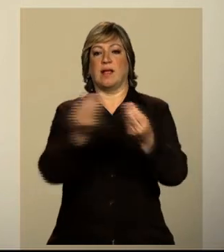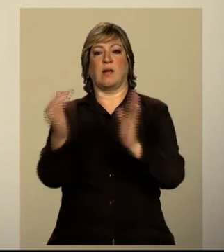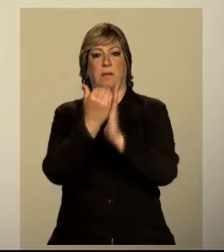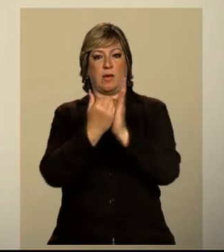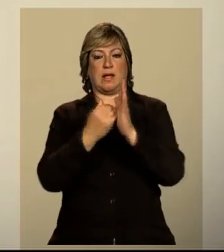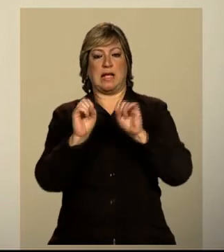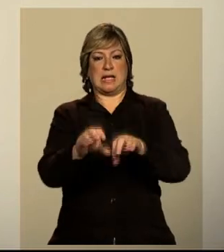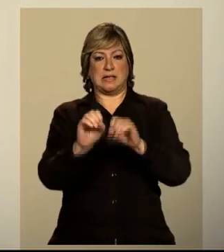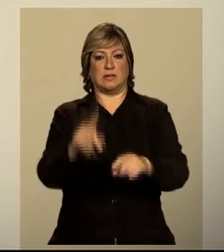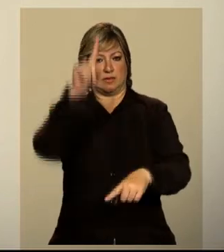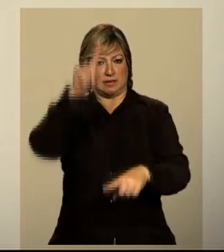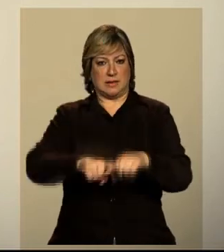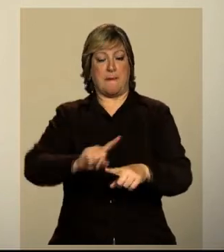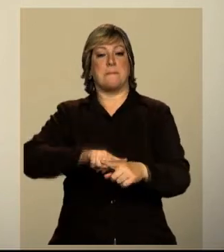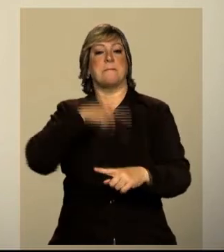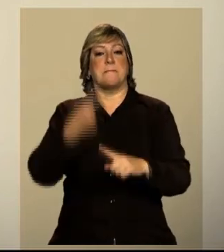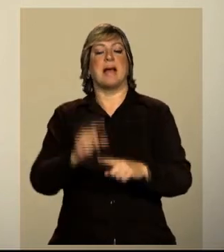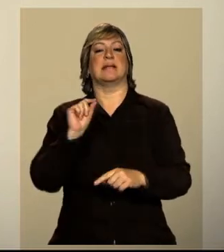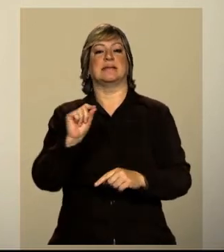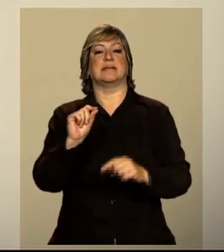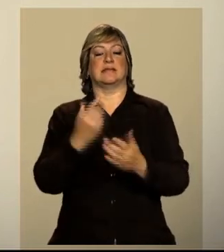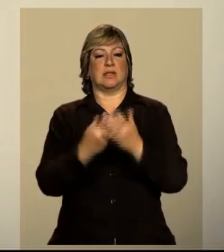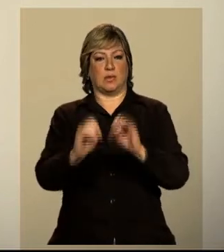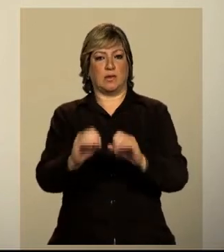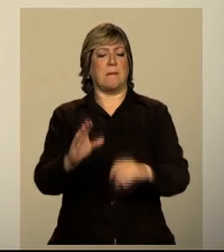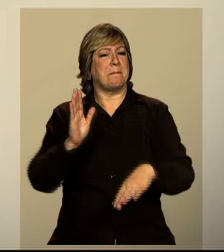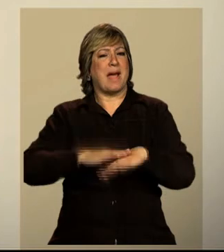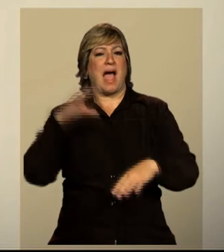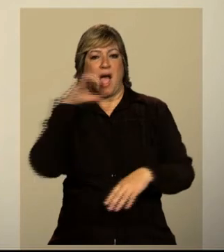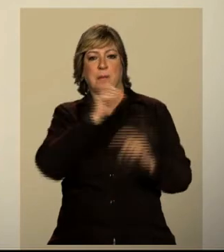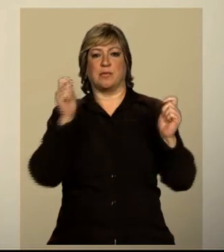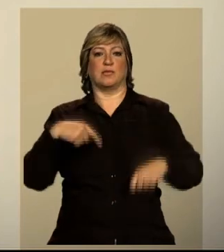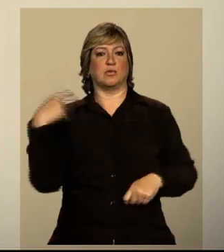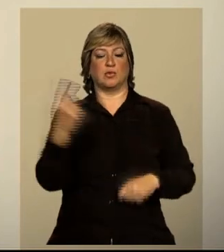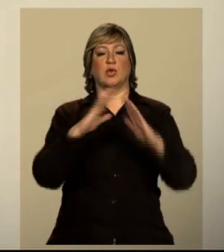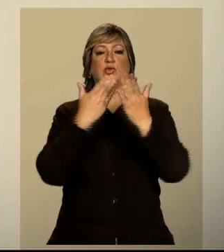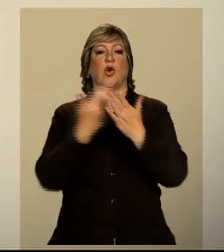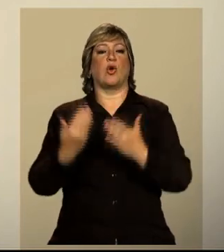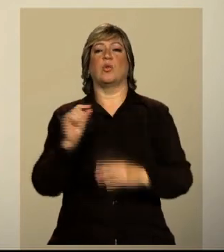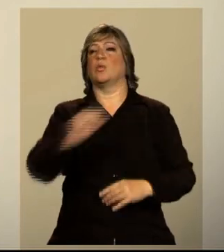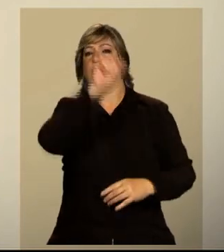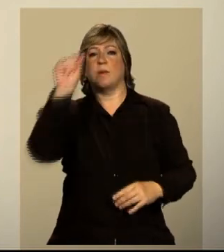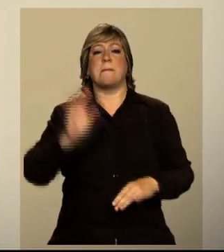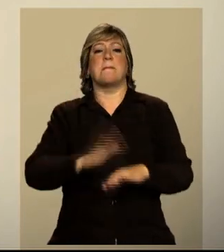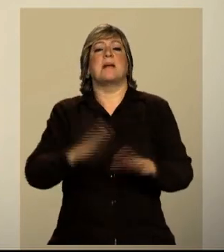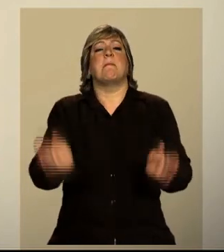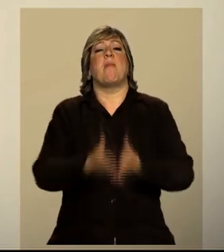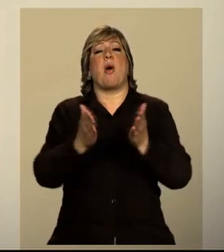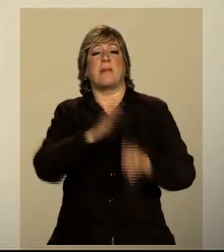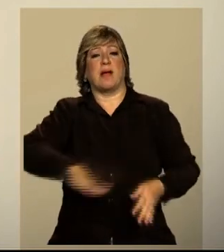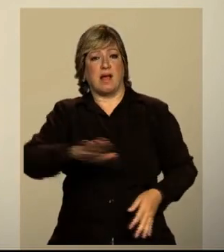ensino integral mais educação mais rapidamente para as escolas onde estão as crianças mais pobres